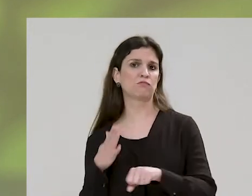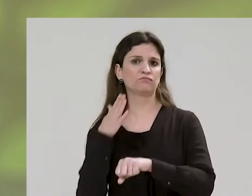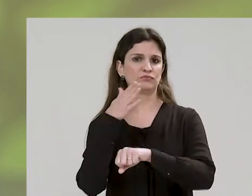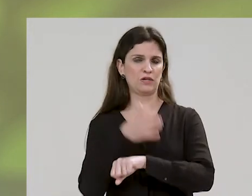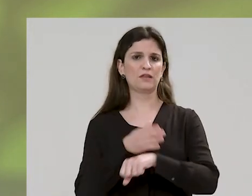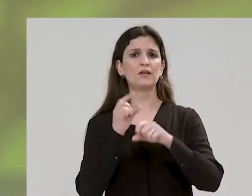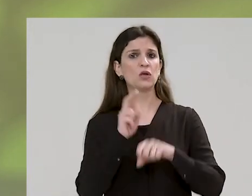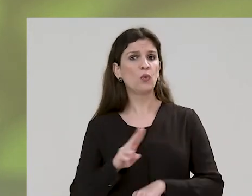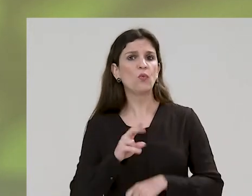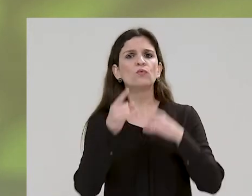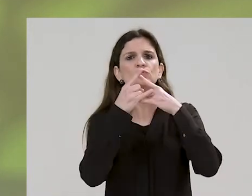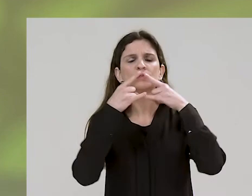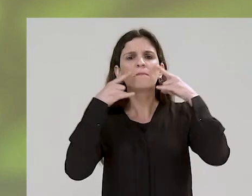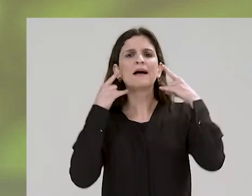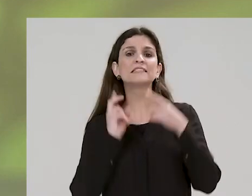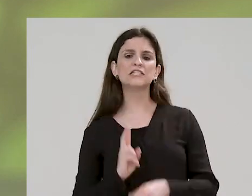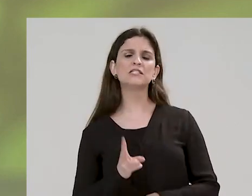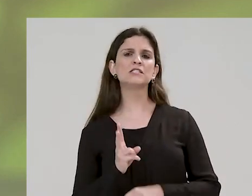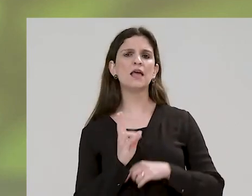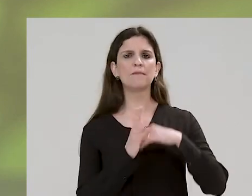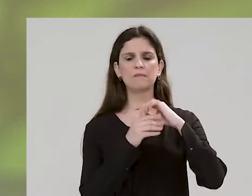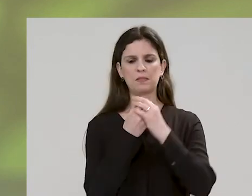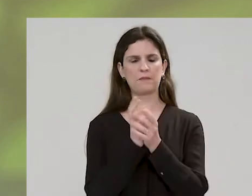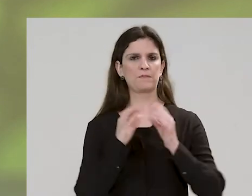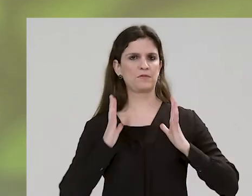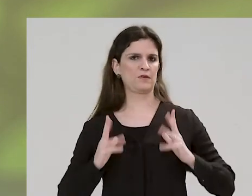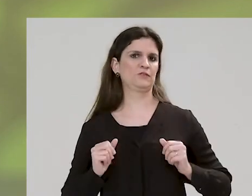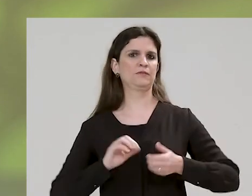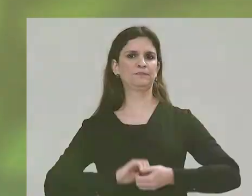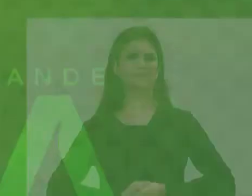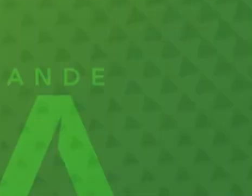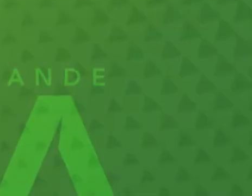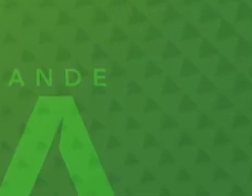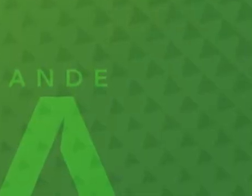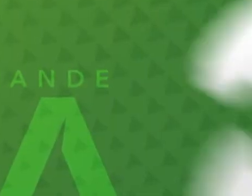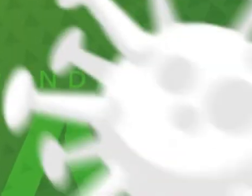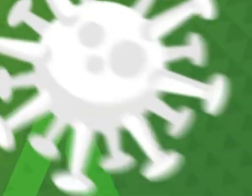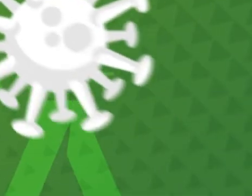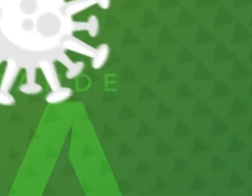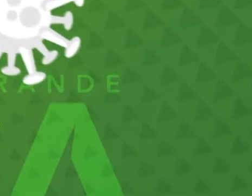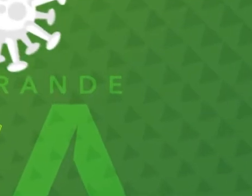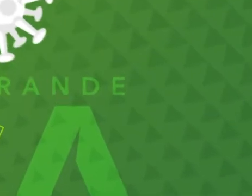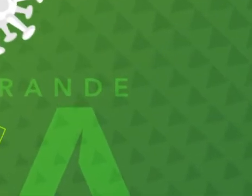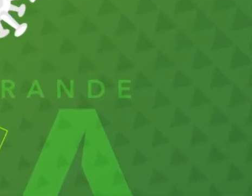sair, use máscara. E lembre-se sempre de lavar bem as mãos.